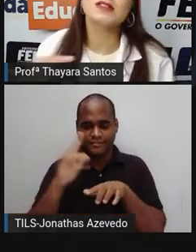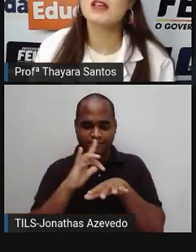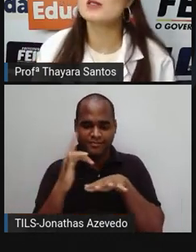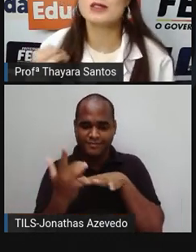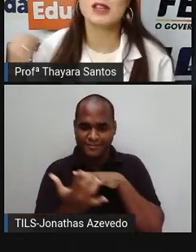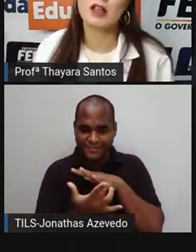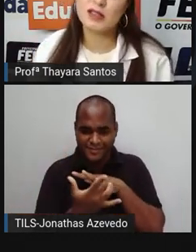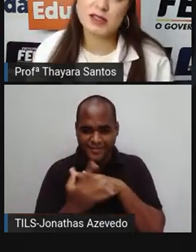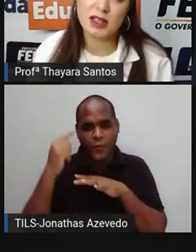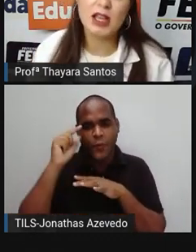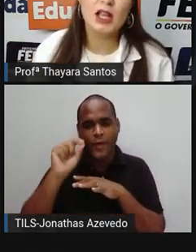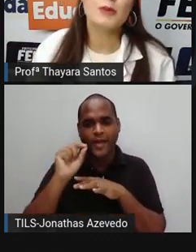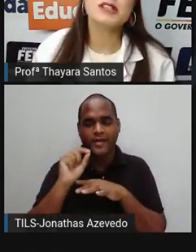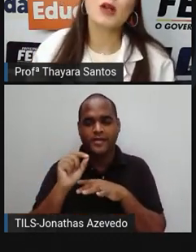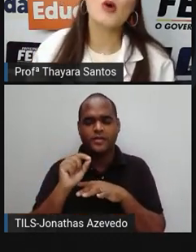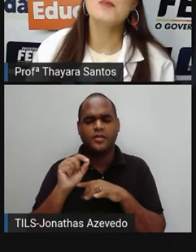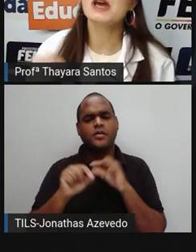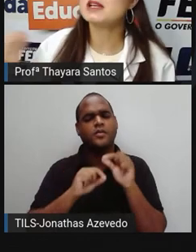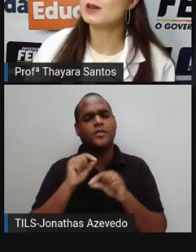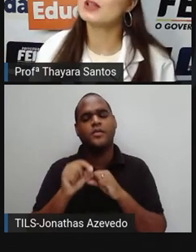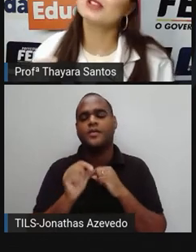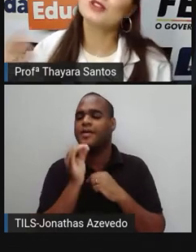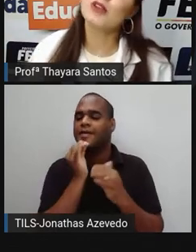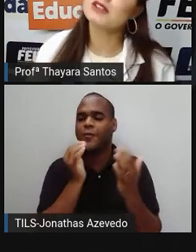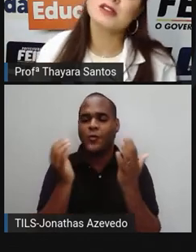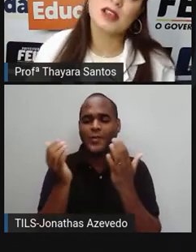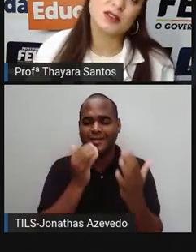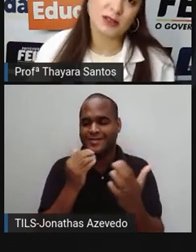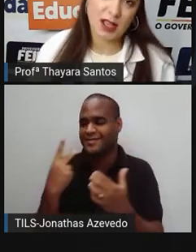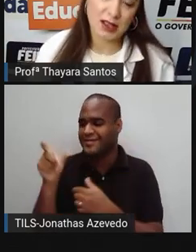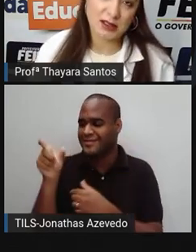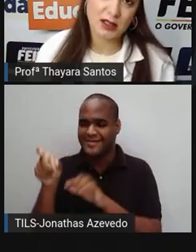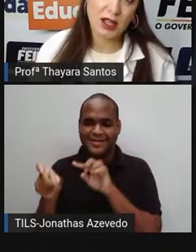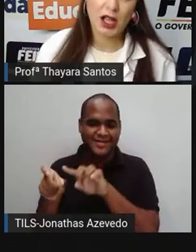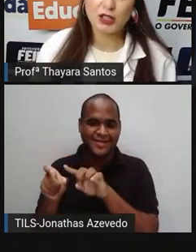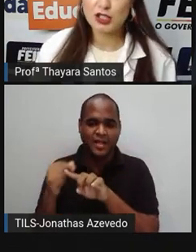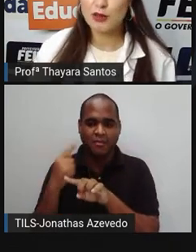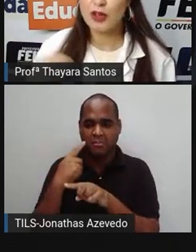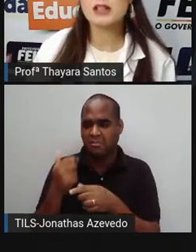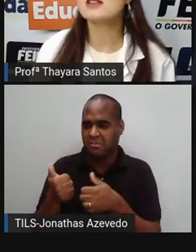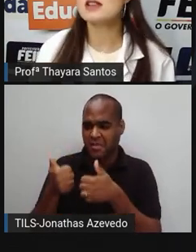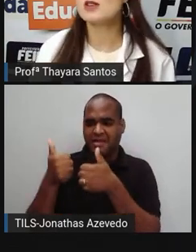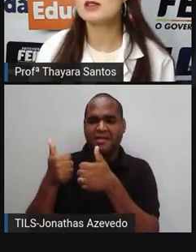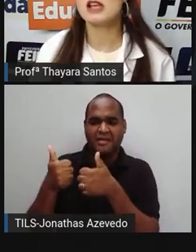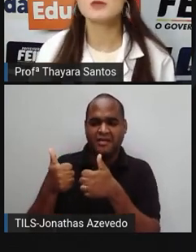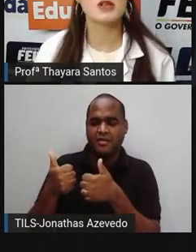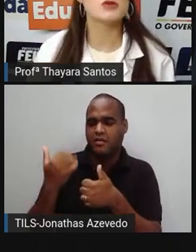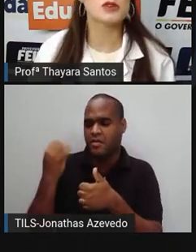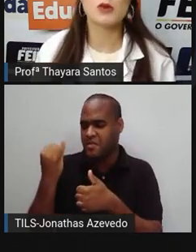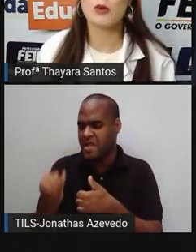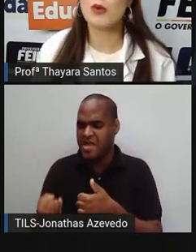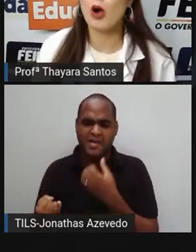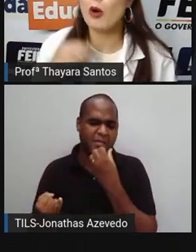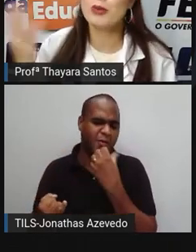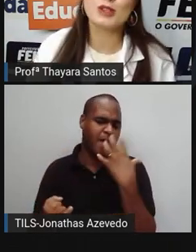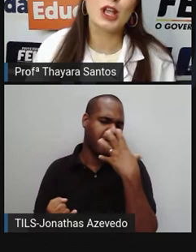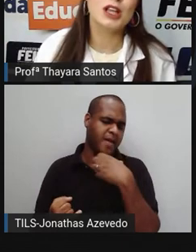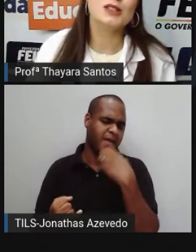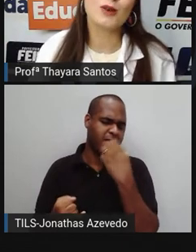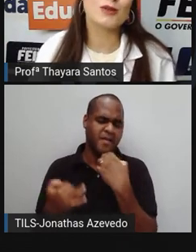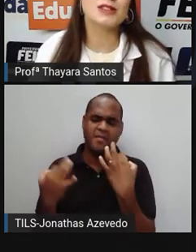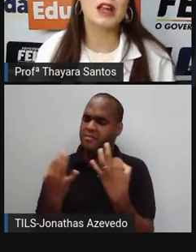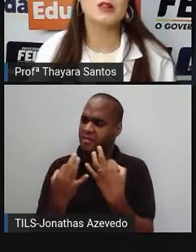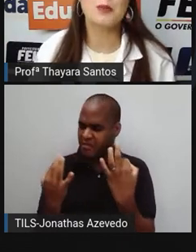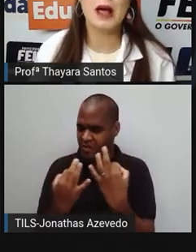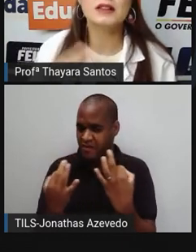comparação as redes sociais em si mas a comparação que a gente faz nas redes sociais a gente vê nas redes sociais pessoas com corpos